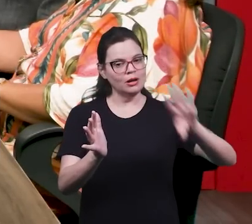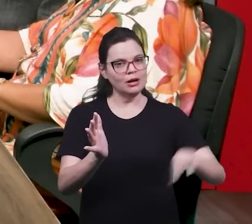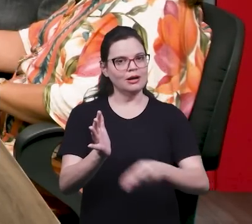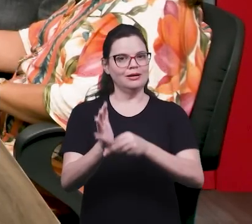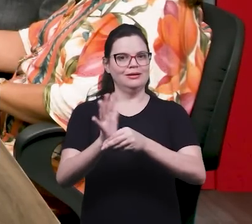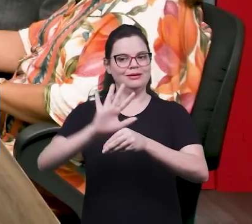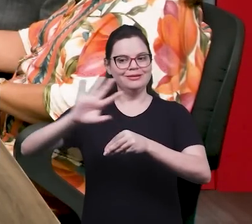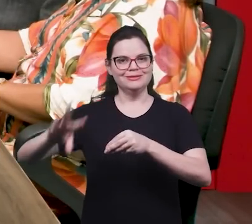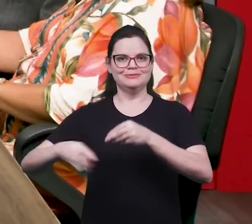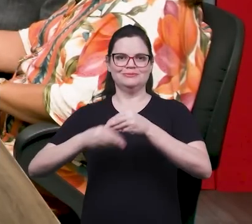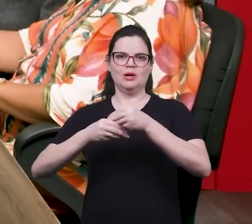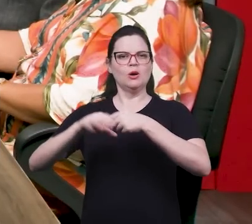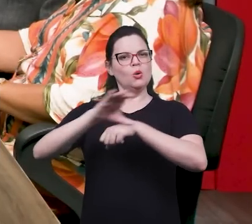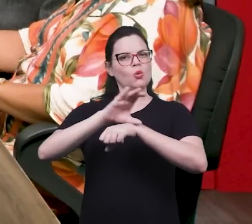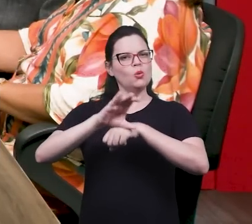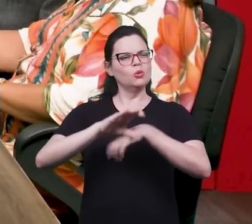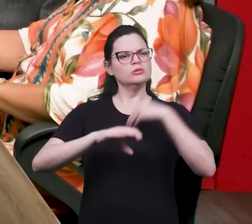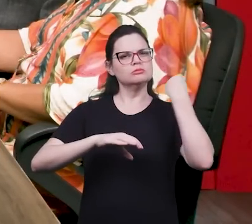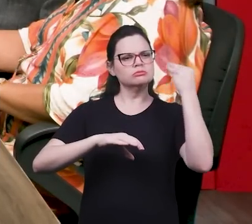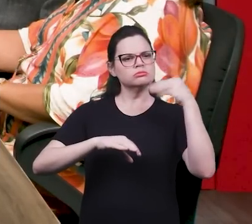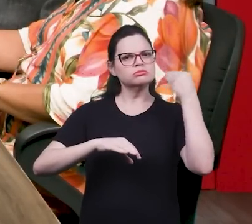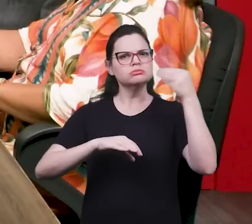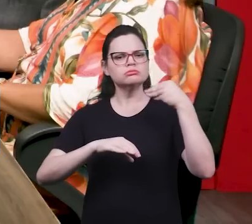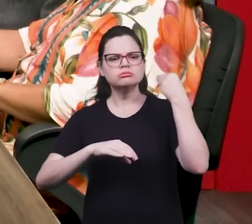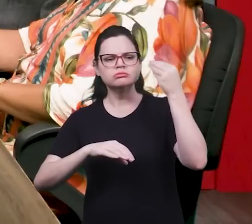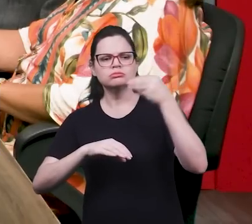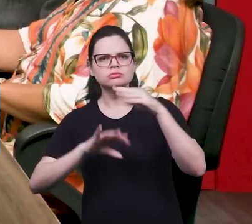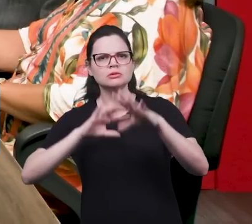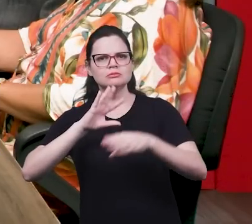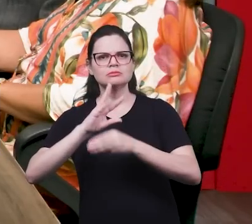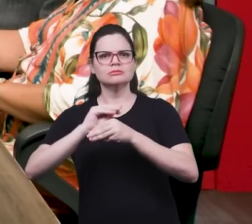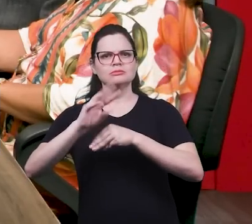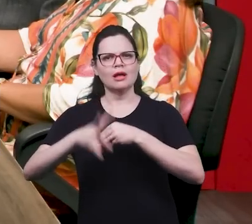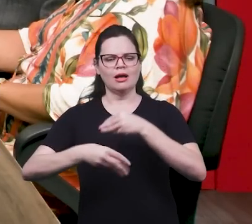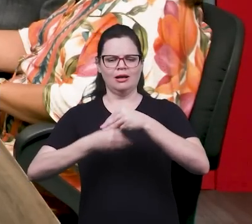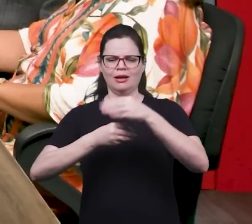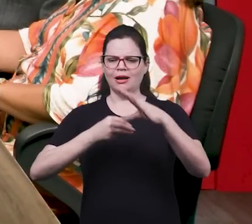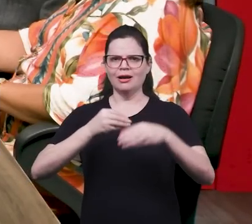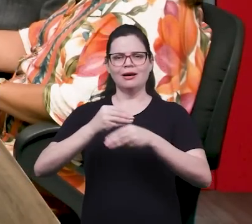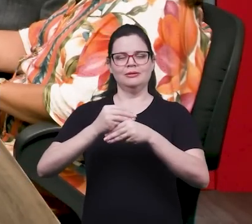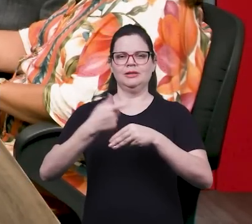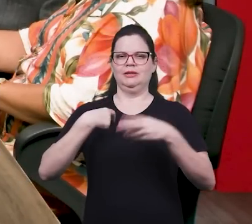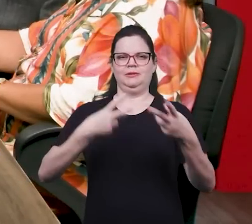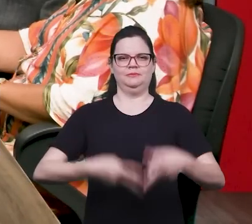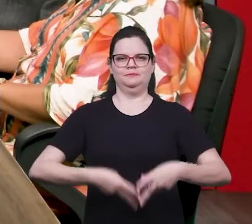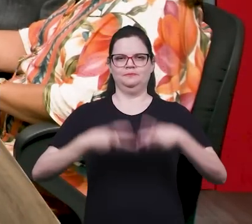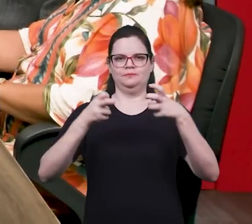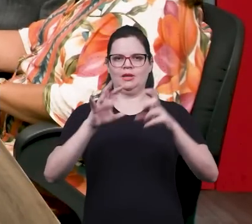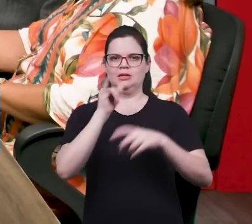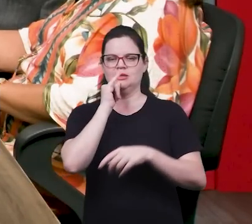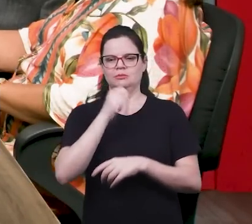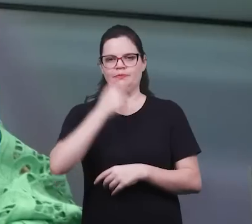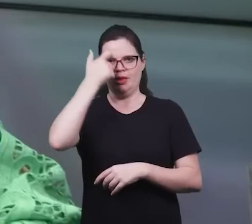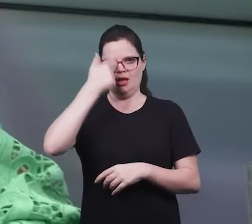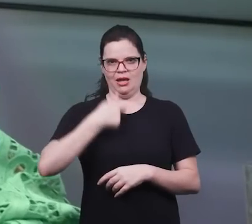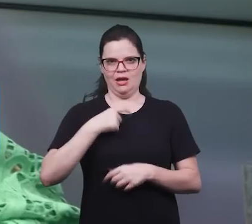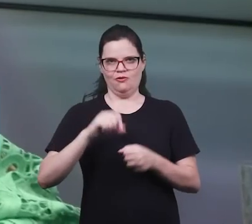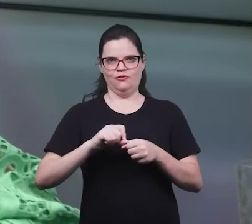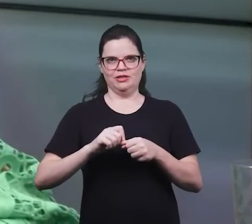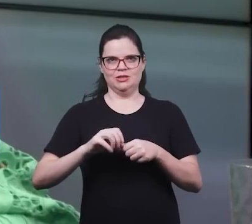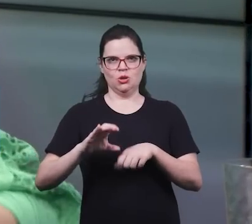ir fazendo cursos para se atualizarem. E aí eu fiquei prestando atenção quando o senhor falou assim, ó, eu não fiz